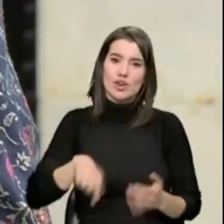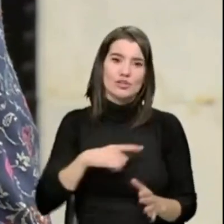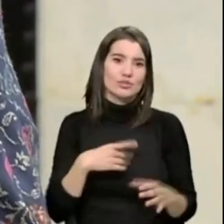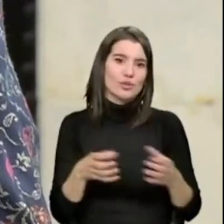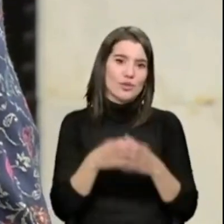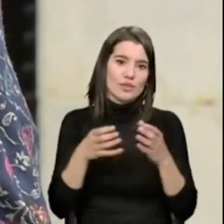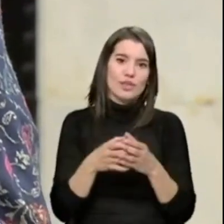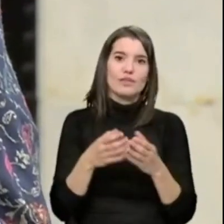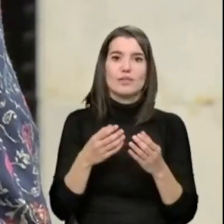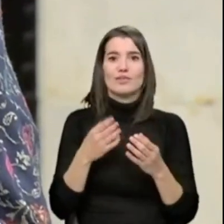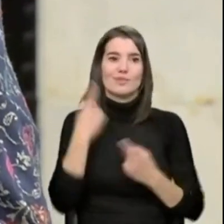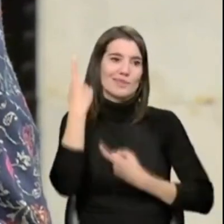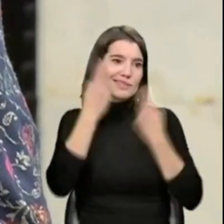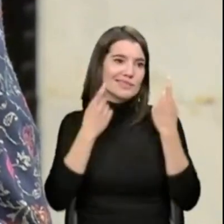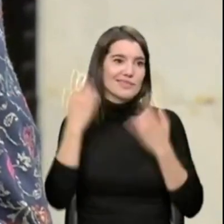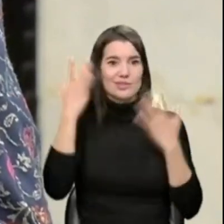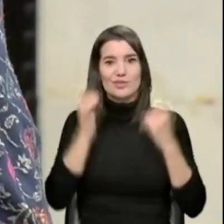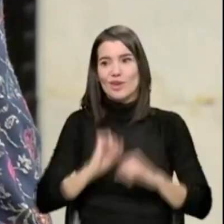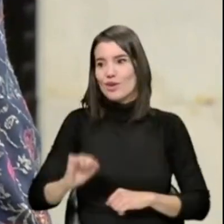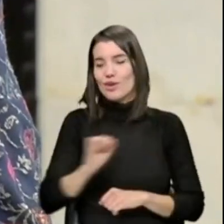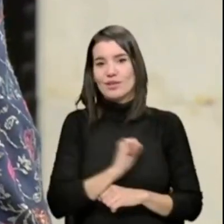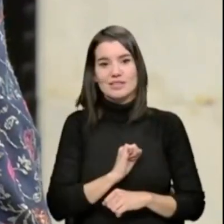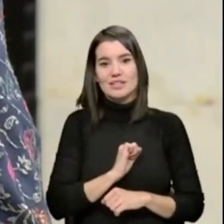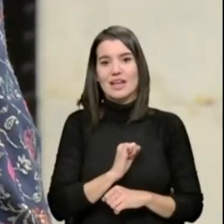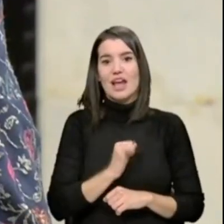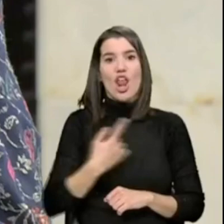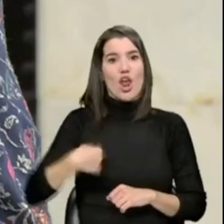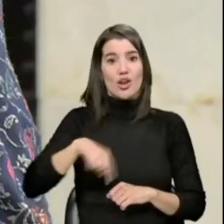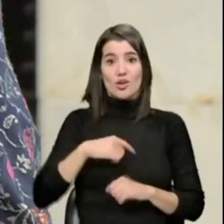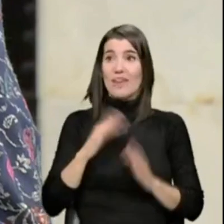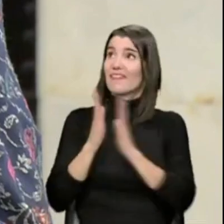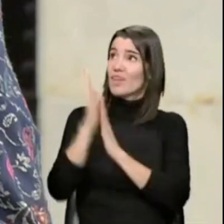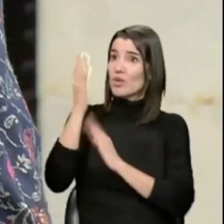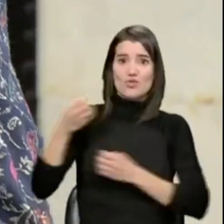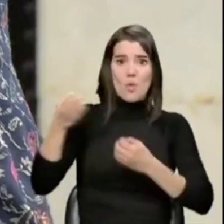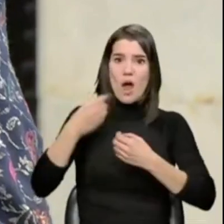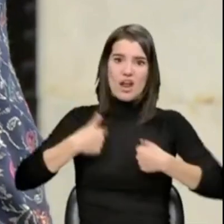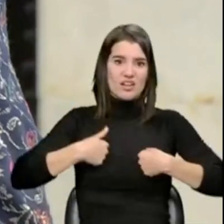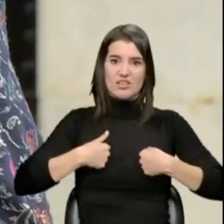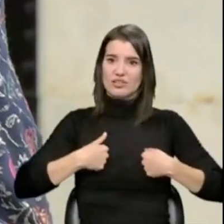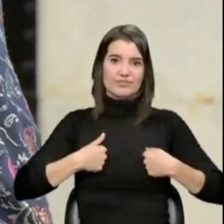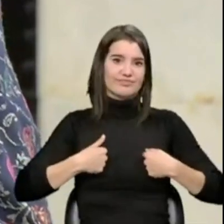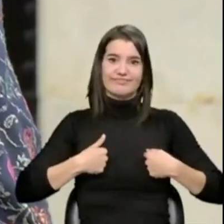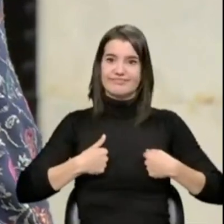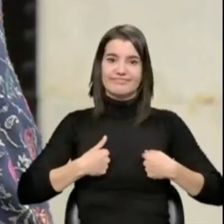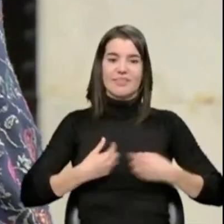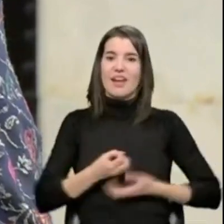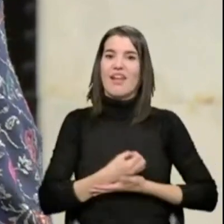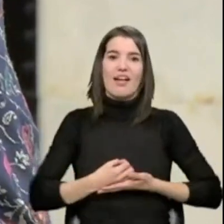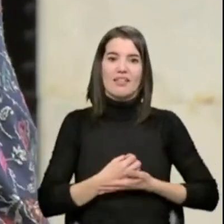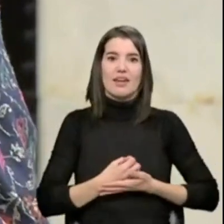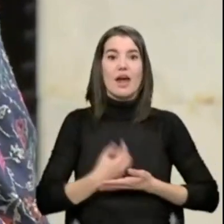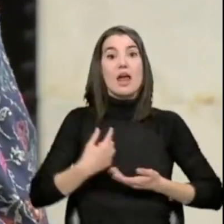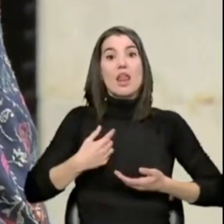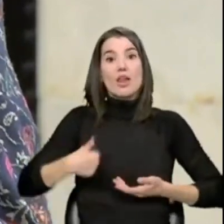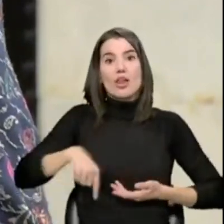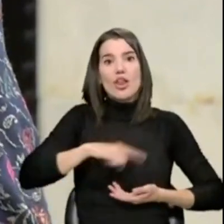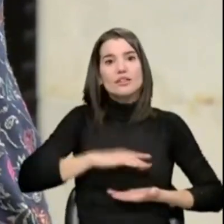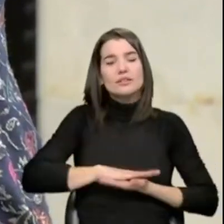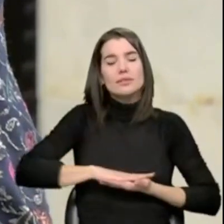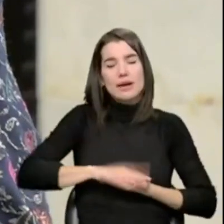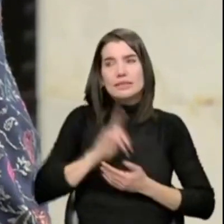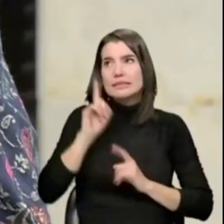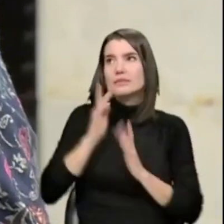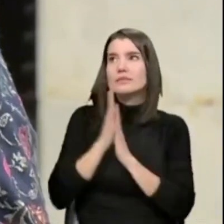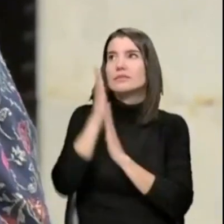nós pensamos que nós não somos nada sem Deus. Deus é o nosso pilar, é para Ele que nós devemos ir, é isso que